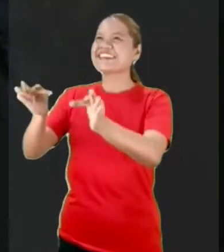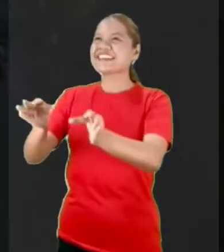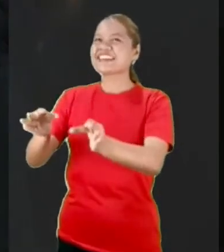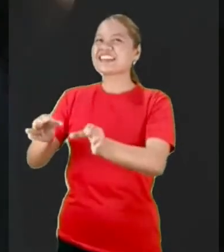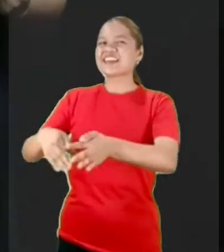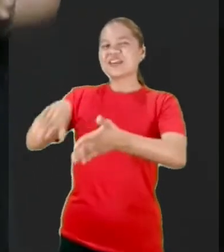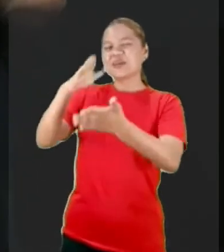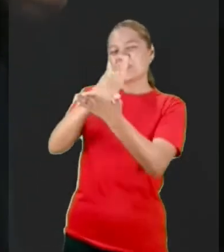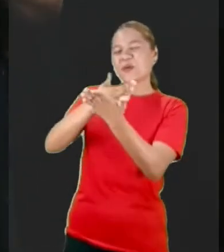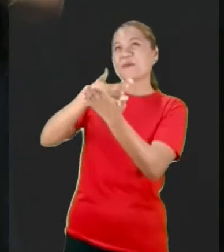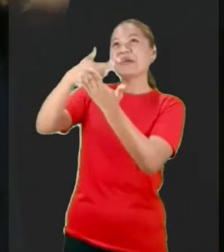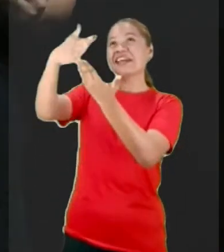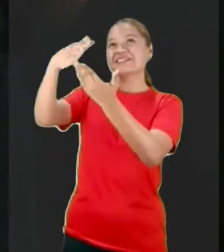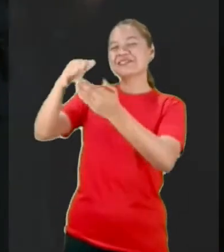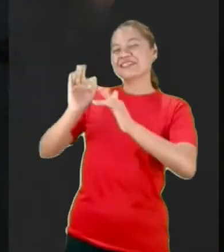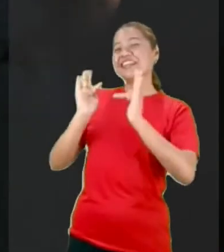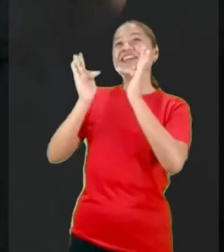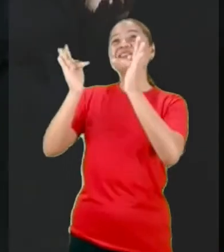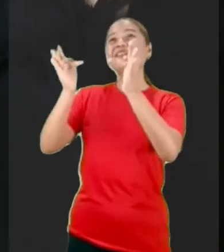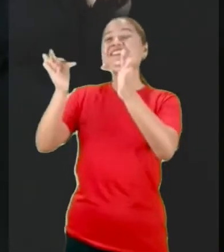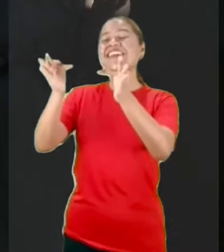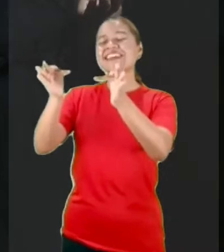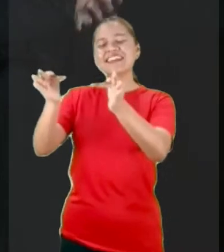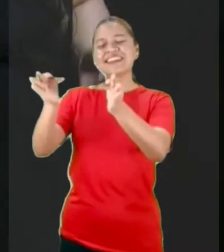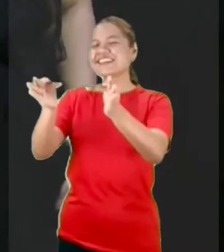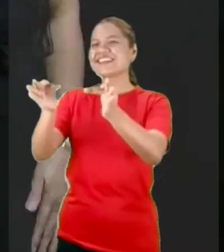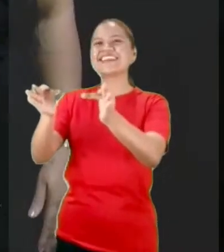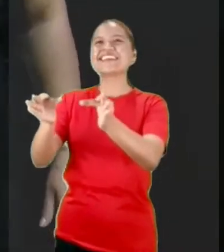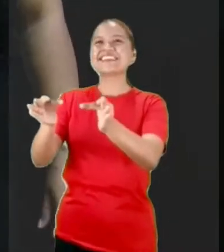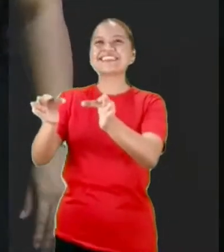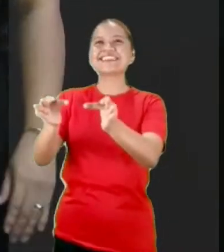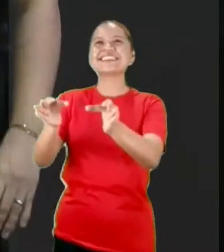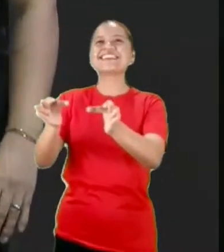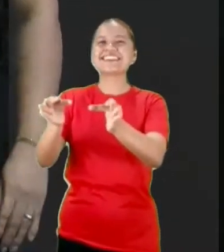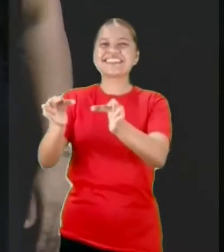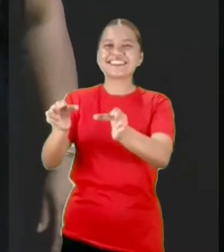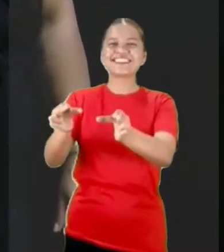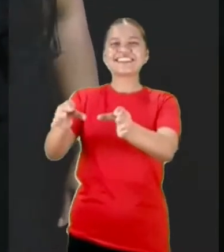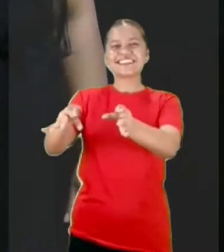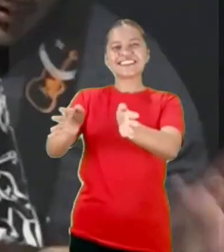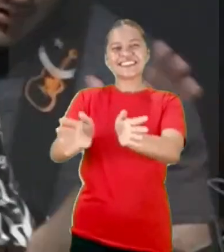fim, o começo e o fim.